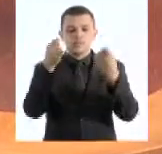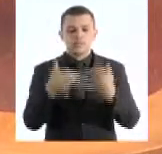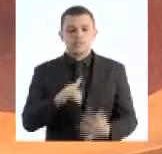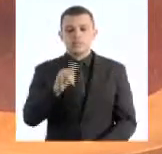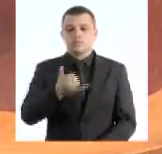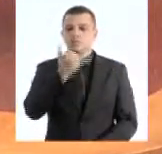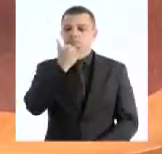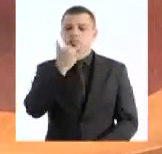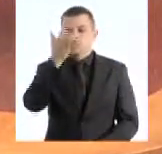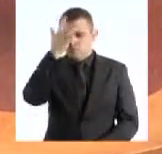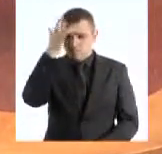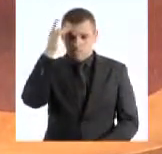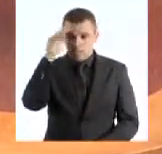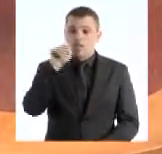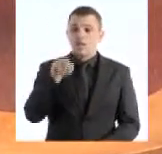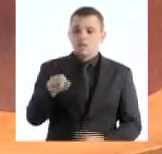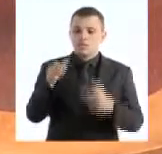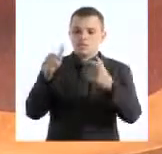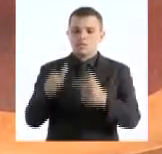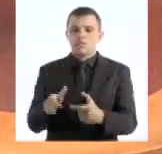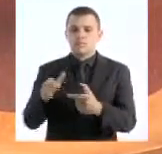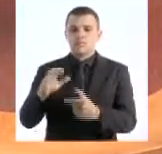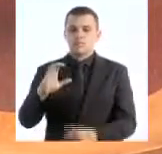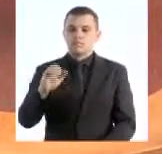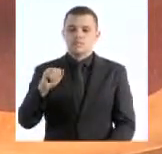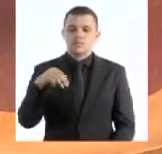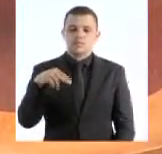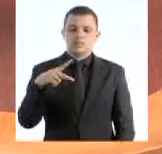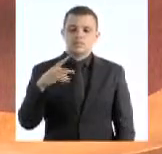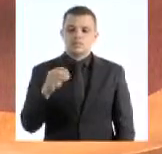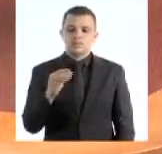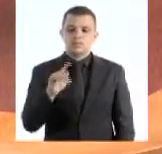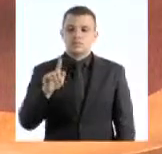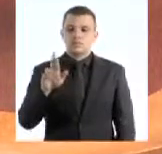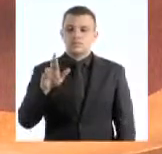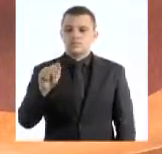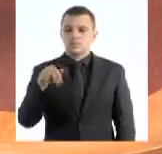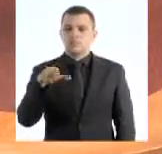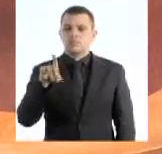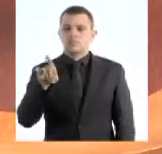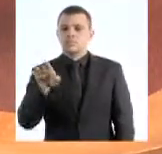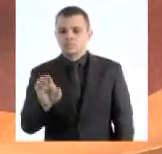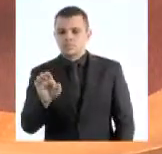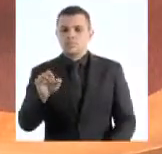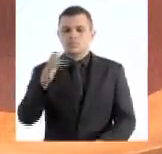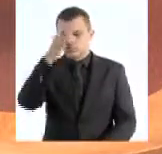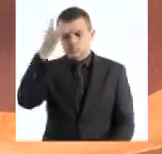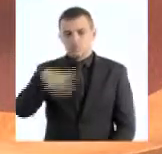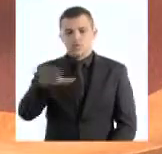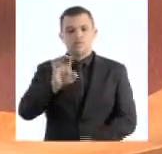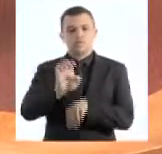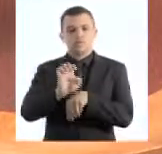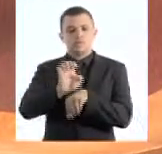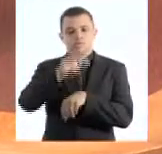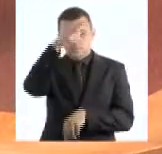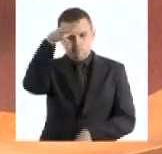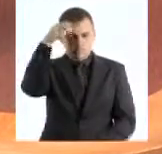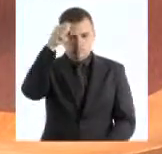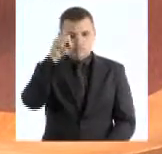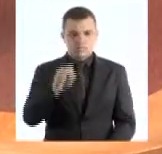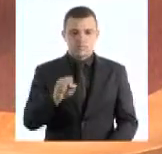Grande, ao povo do Estado do Mato Grosso do Sul, e aconselho mais ao senhor fazer isso também por